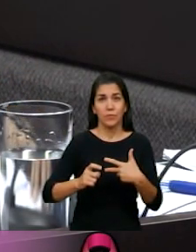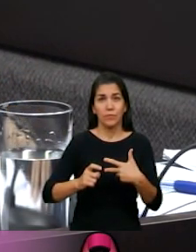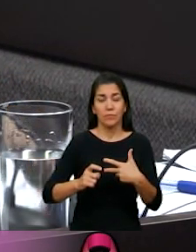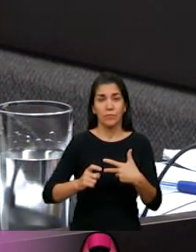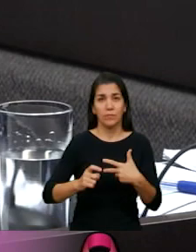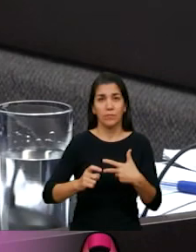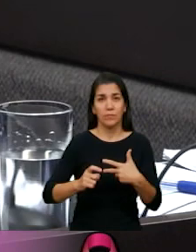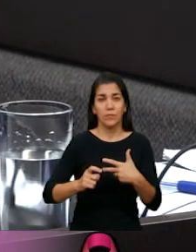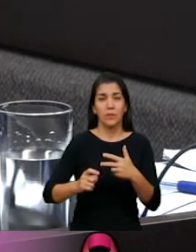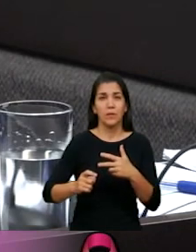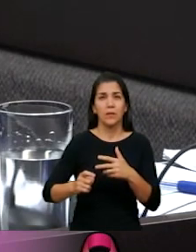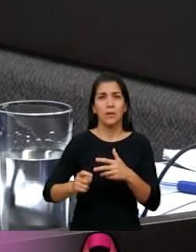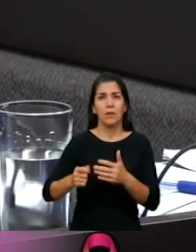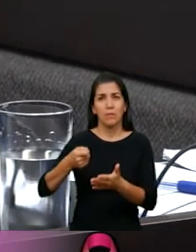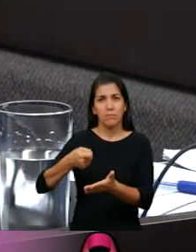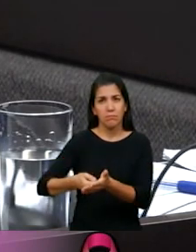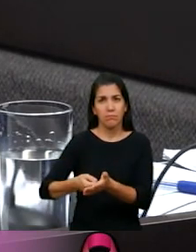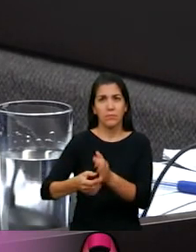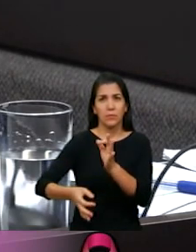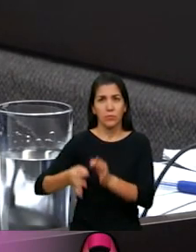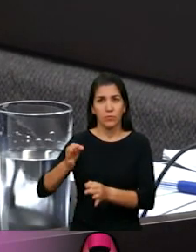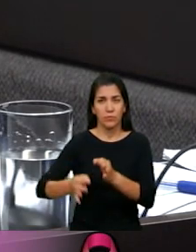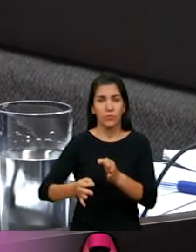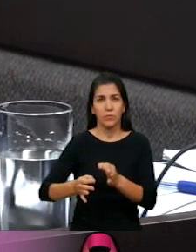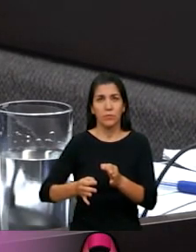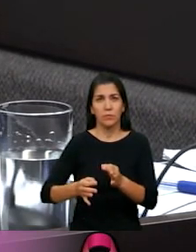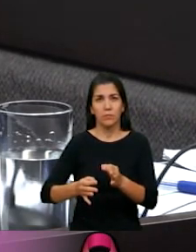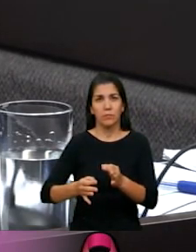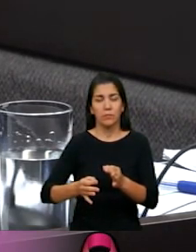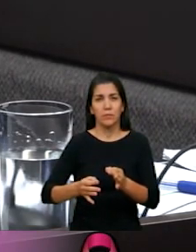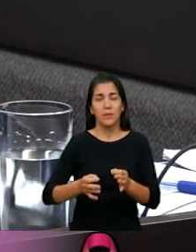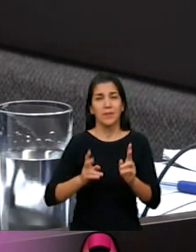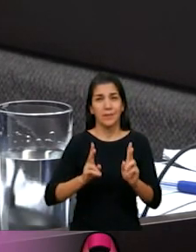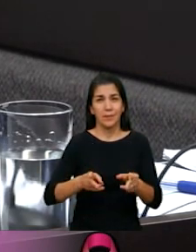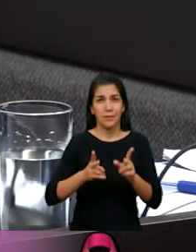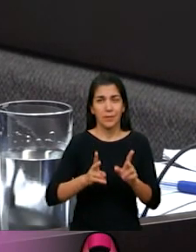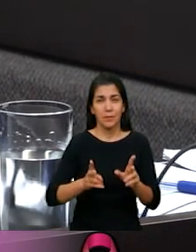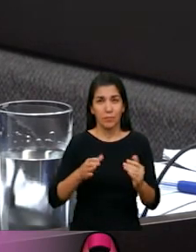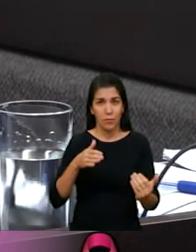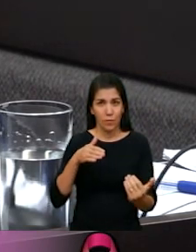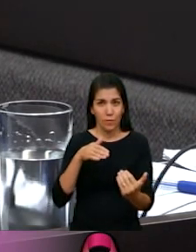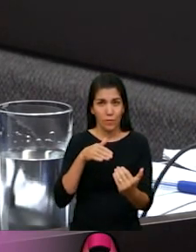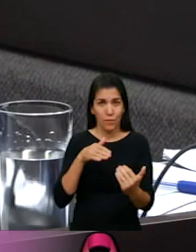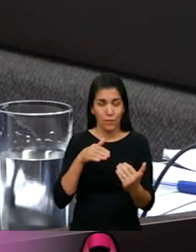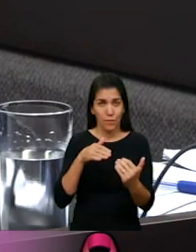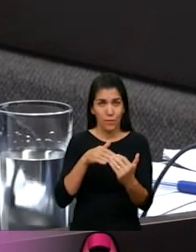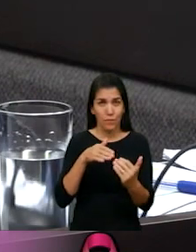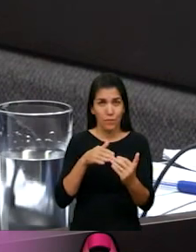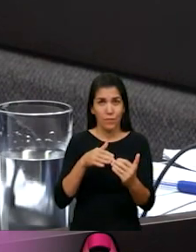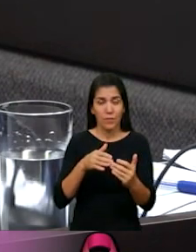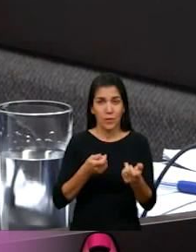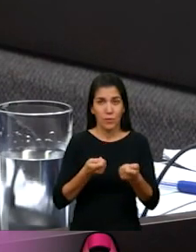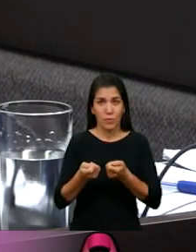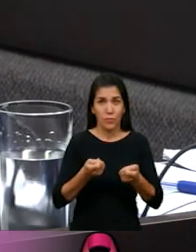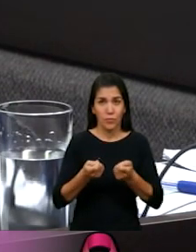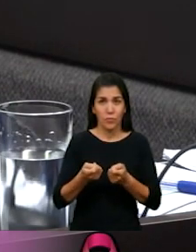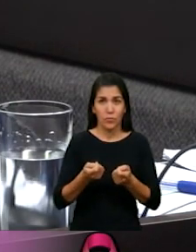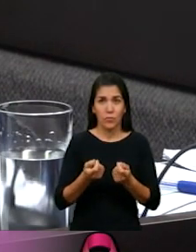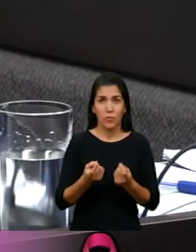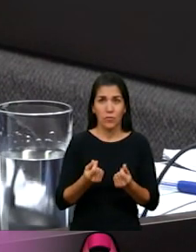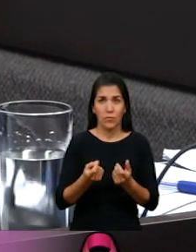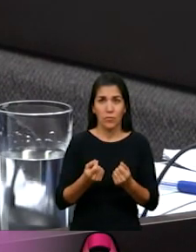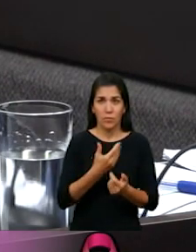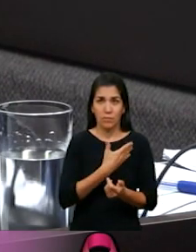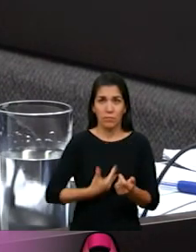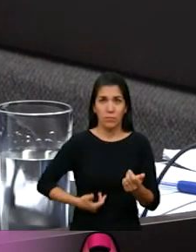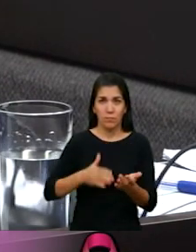buscando o controle dos gastos públicos. Criado ou idealizado,